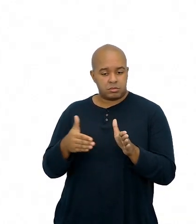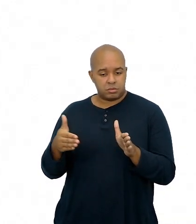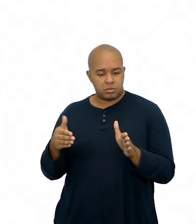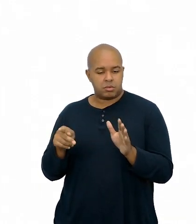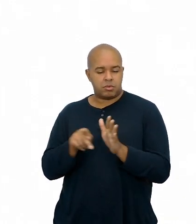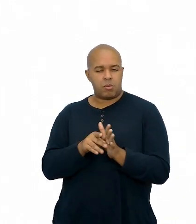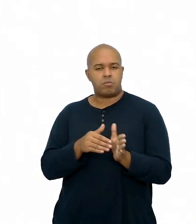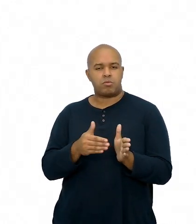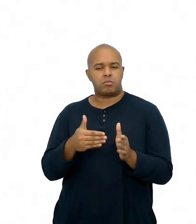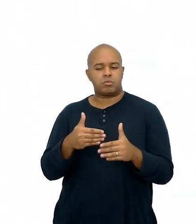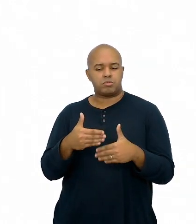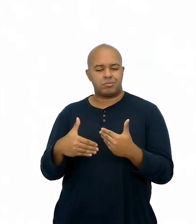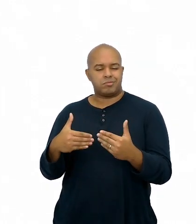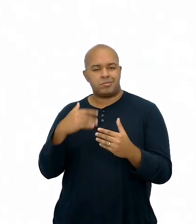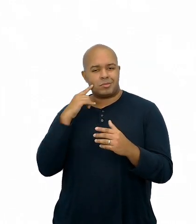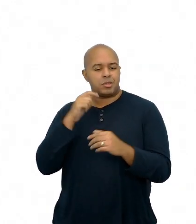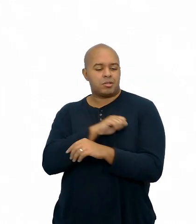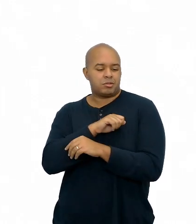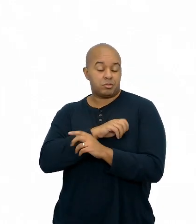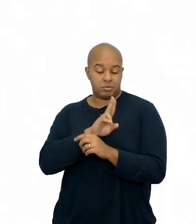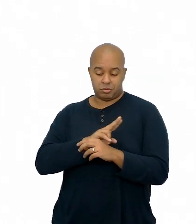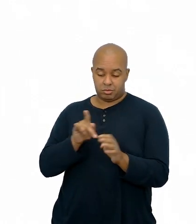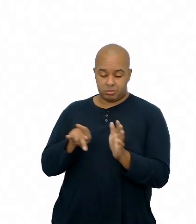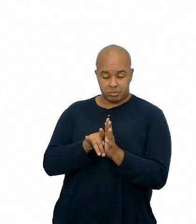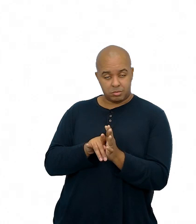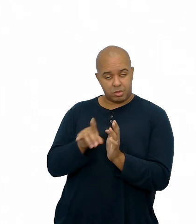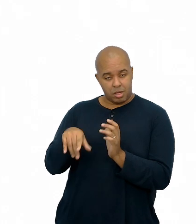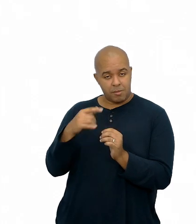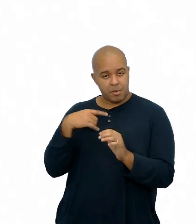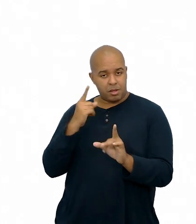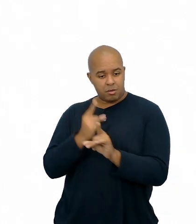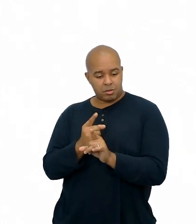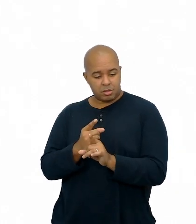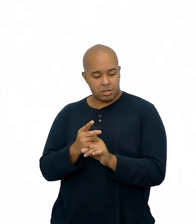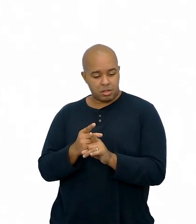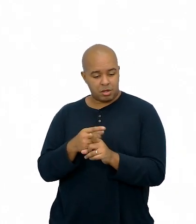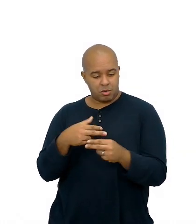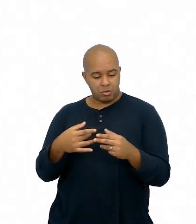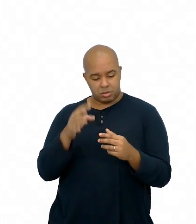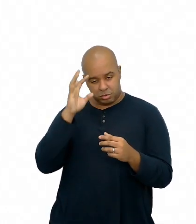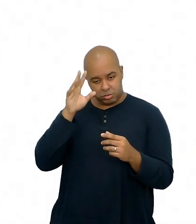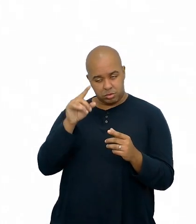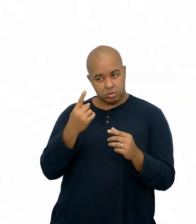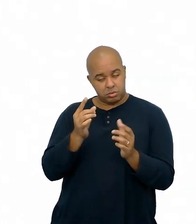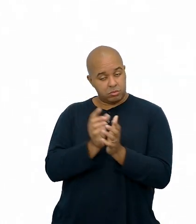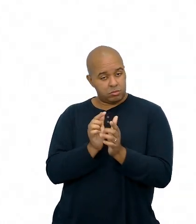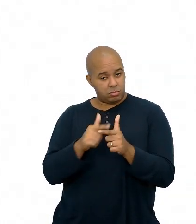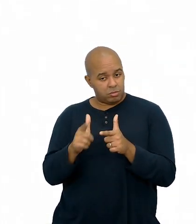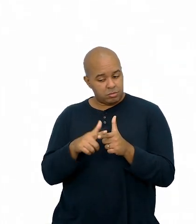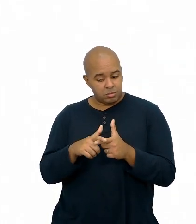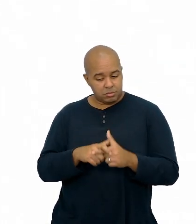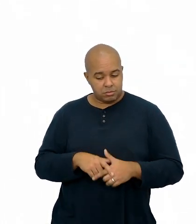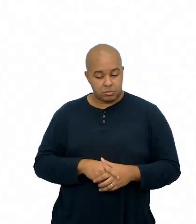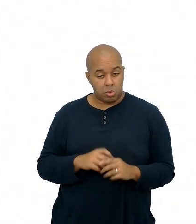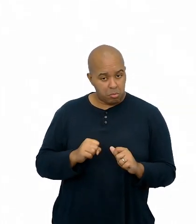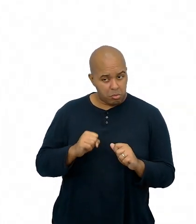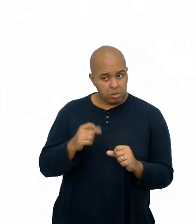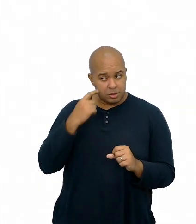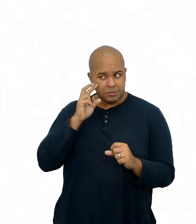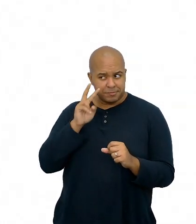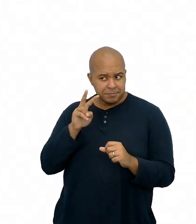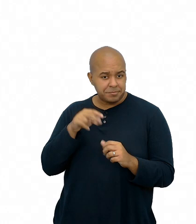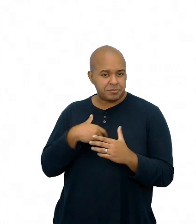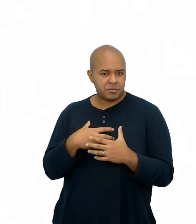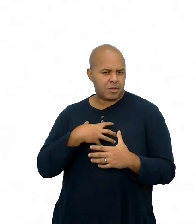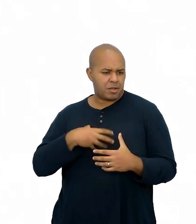os procedimentos que os estudantes utilizam para encontrar a solução de um problema. Pode ser vista como